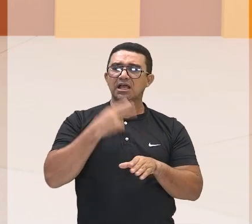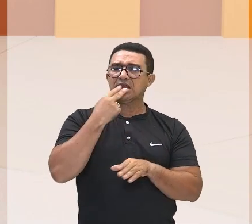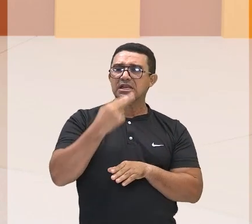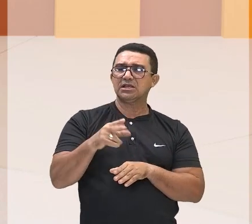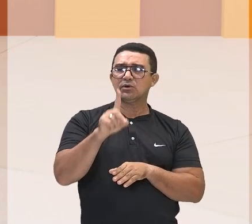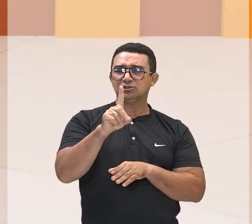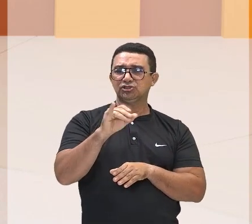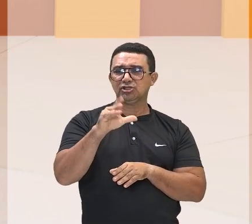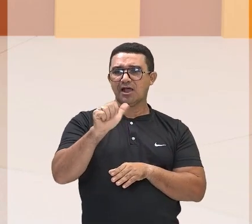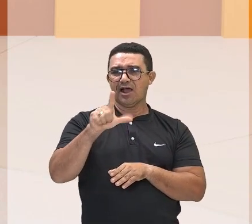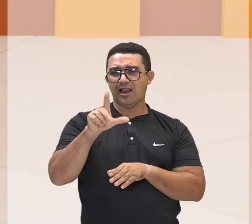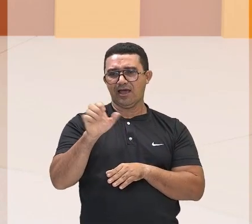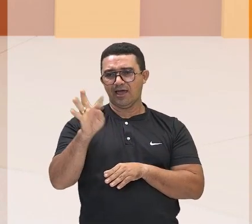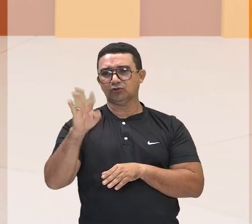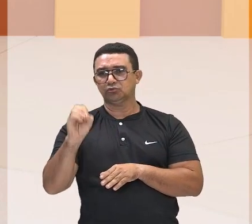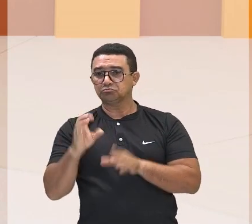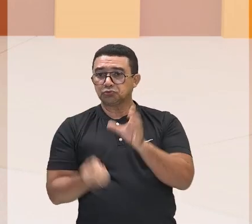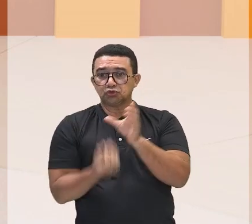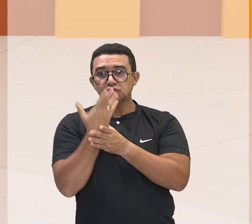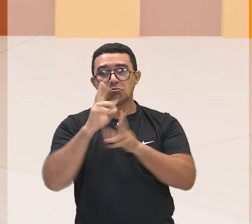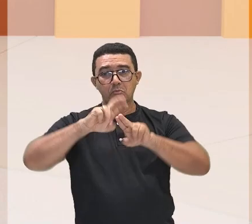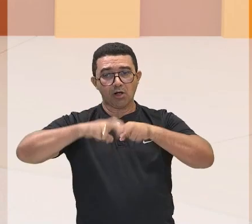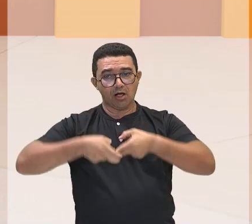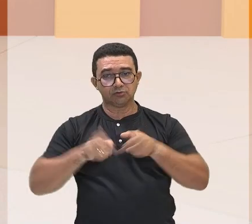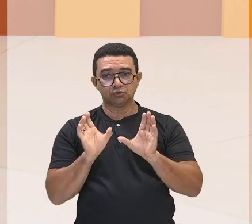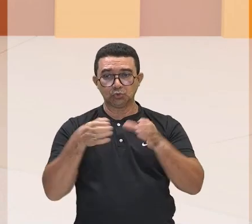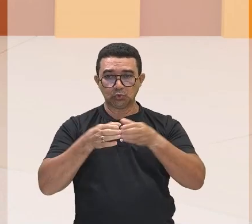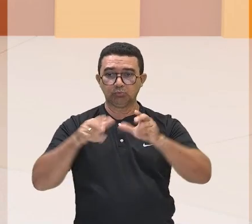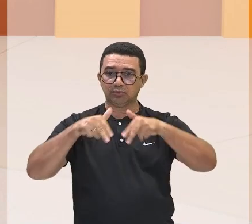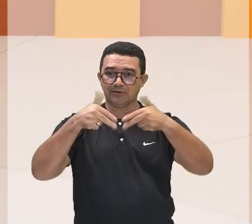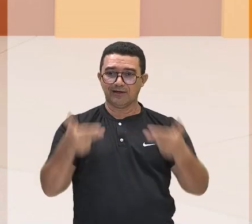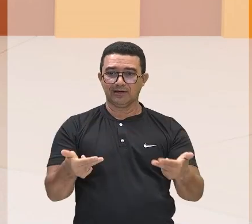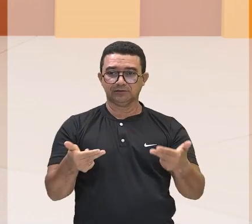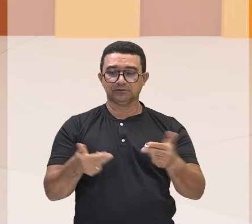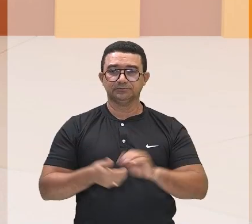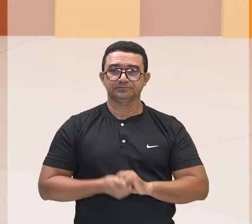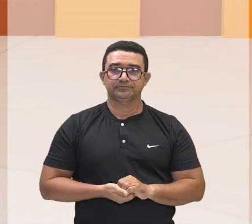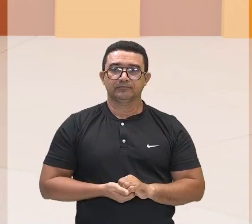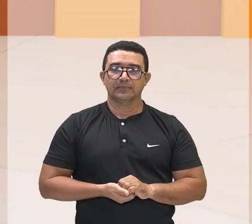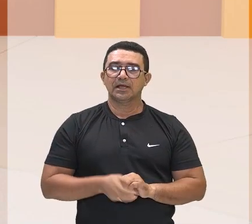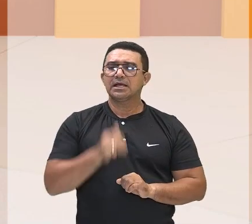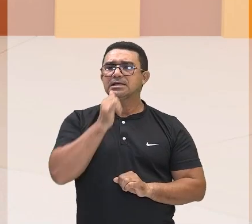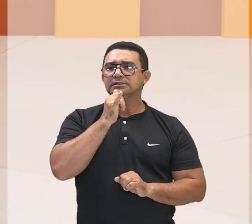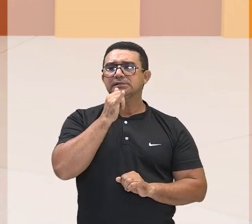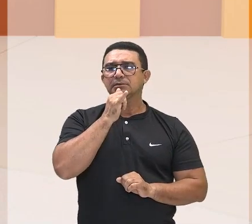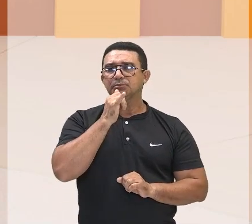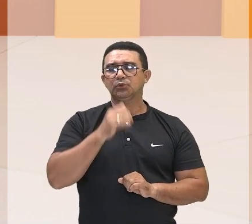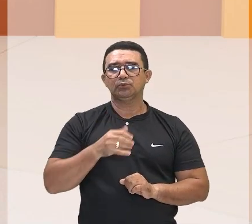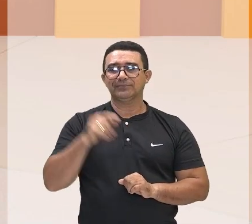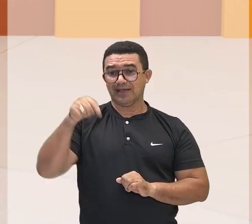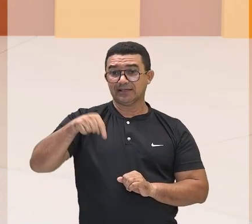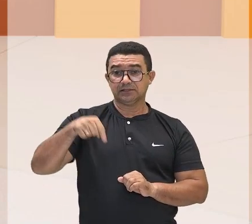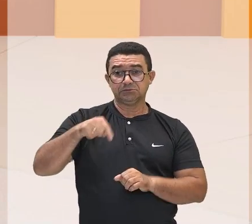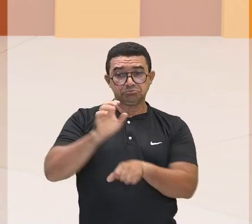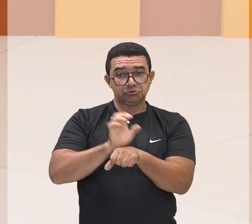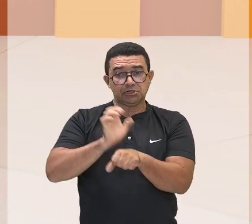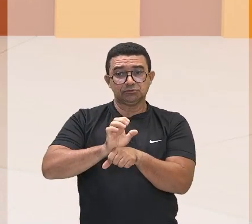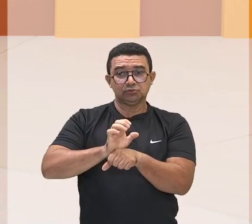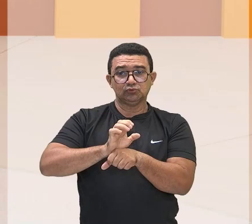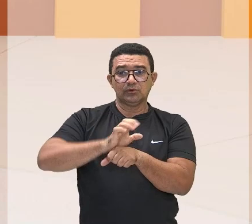através desses grupos étnicos, tá? E existe, por exemplo, vou dar o exemplo logo aqui do nosso estado, do